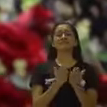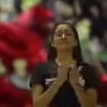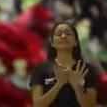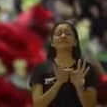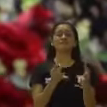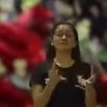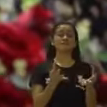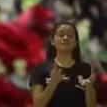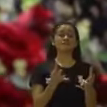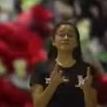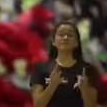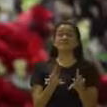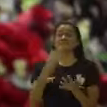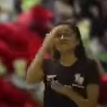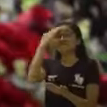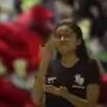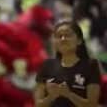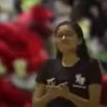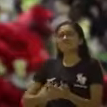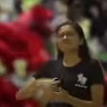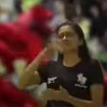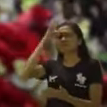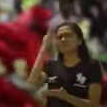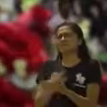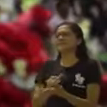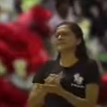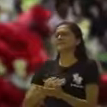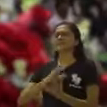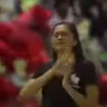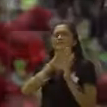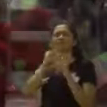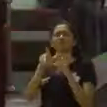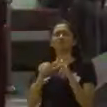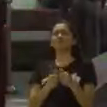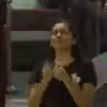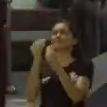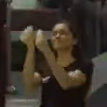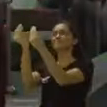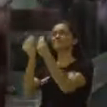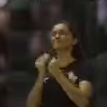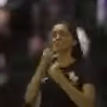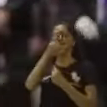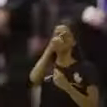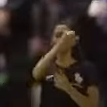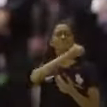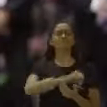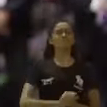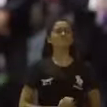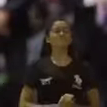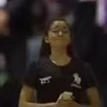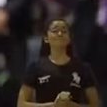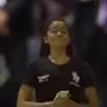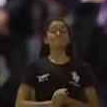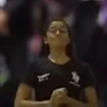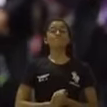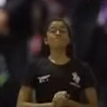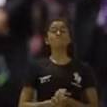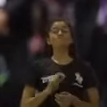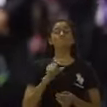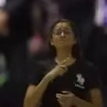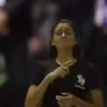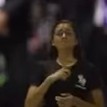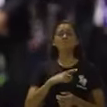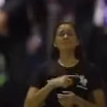força provém de Cristo, tudo emana de Cristo. E há uma